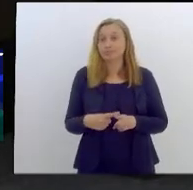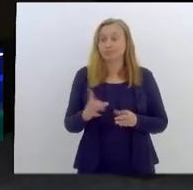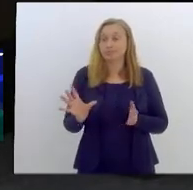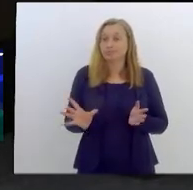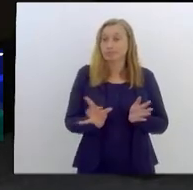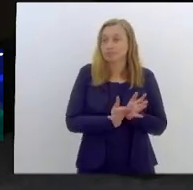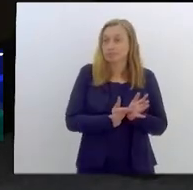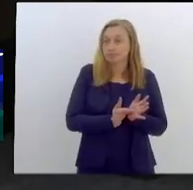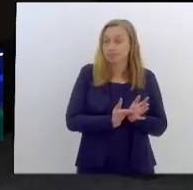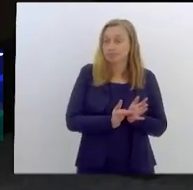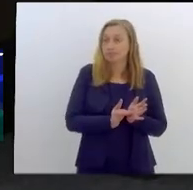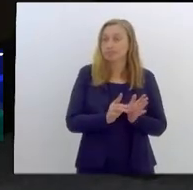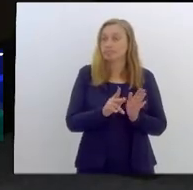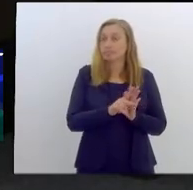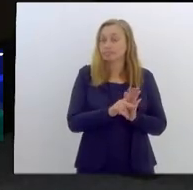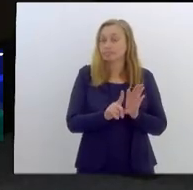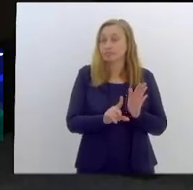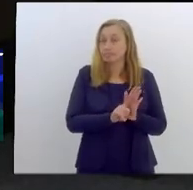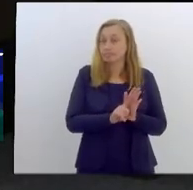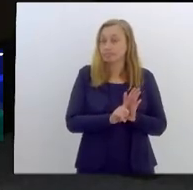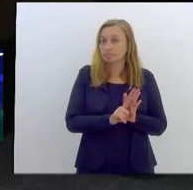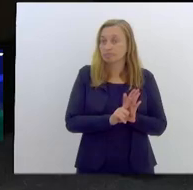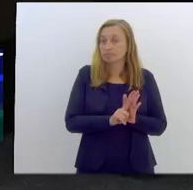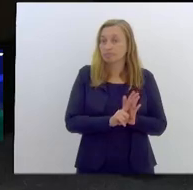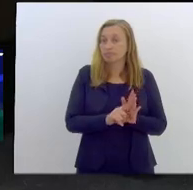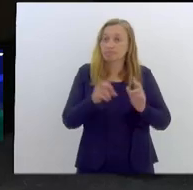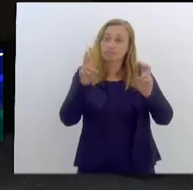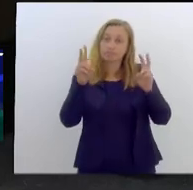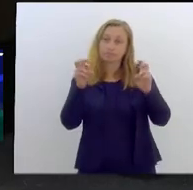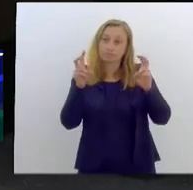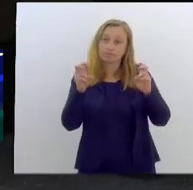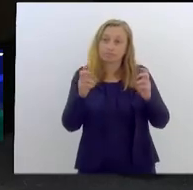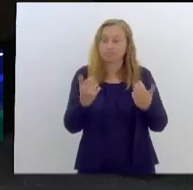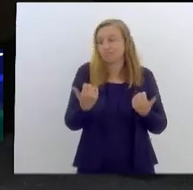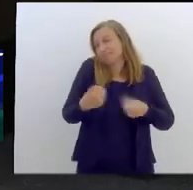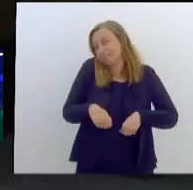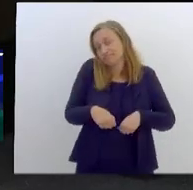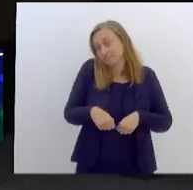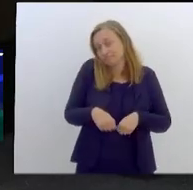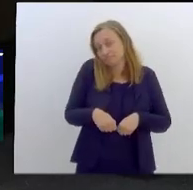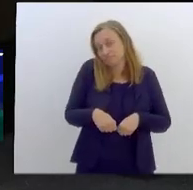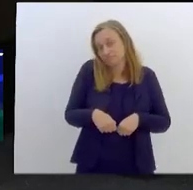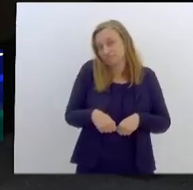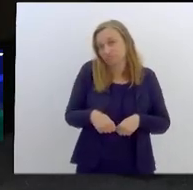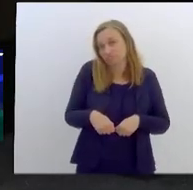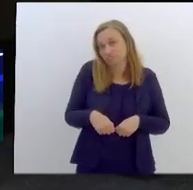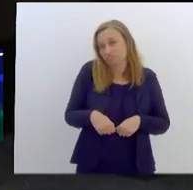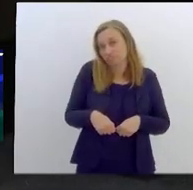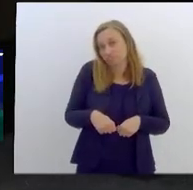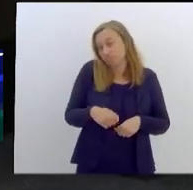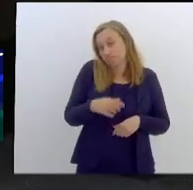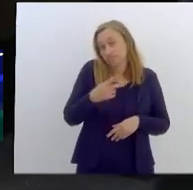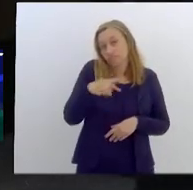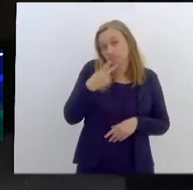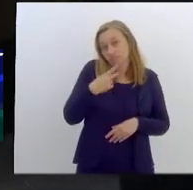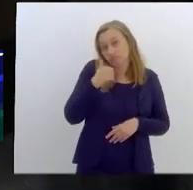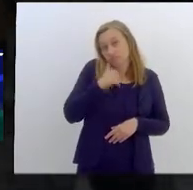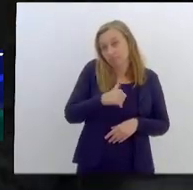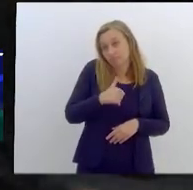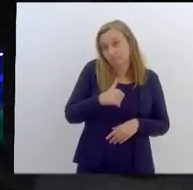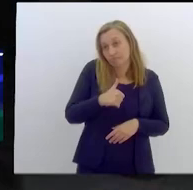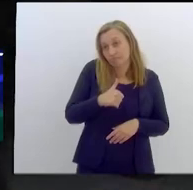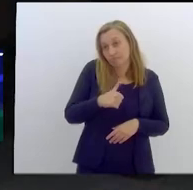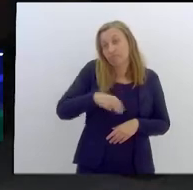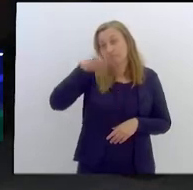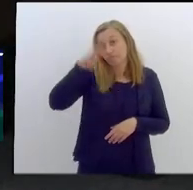anexado ao projeto de lei os termos. Não precisava, a meu ver, não precisava. Tratava da mulher, quem é